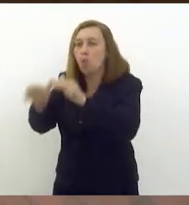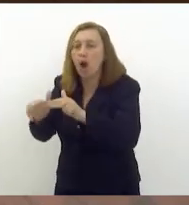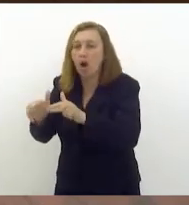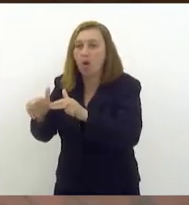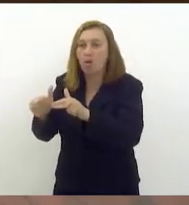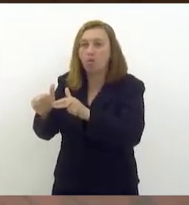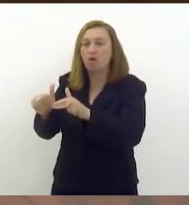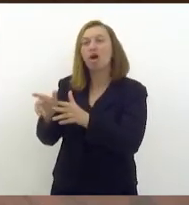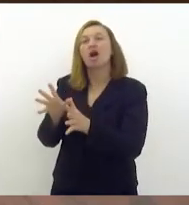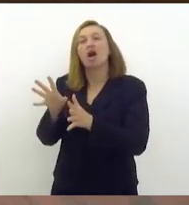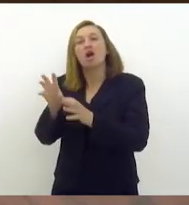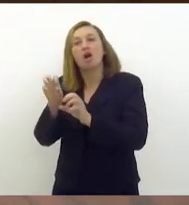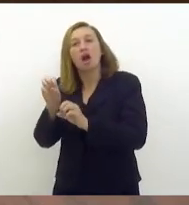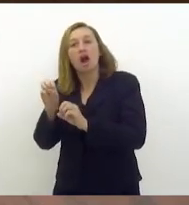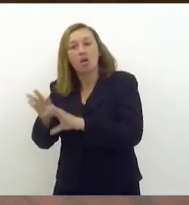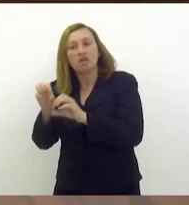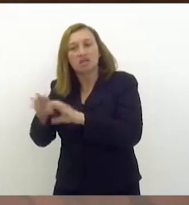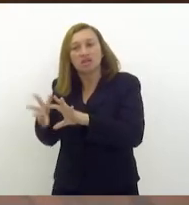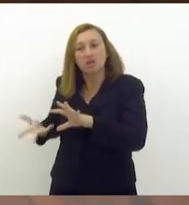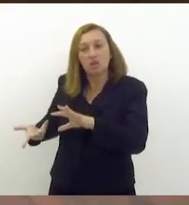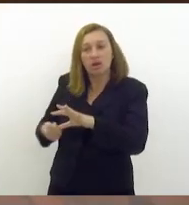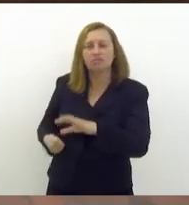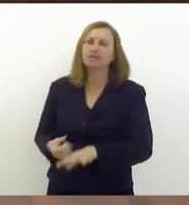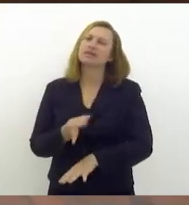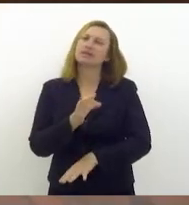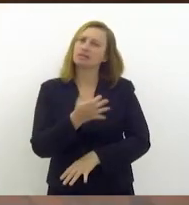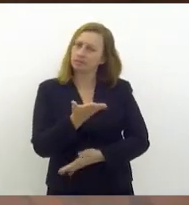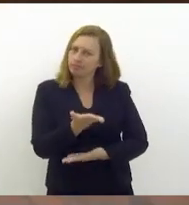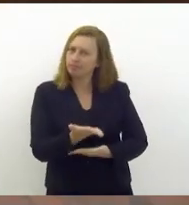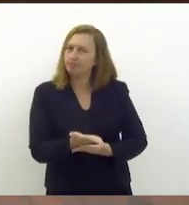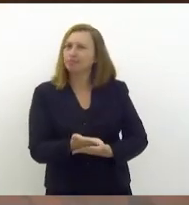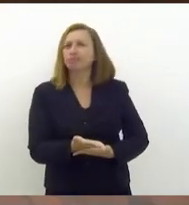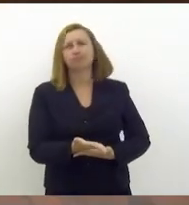ao ensino de qualidade e definitivamente